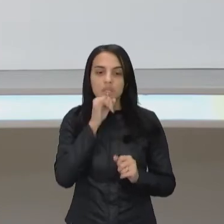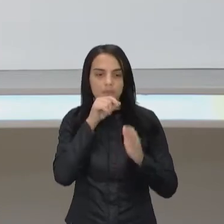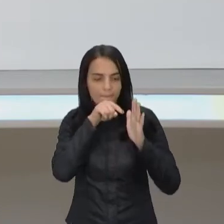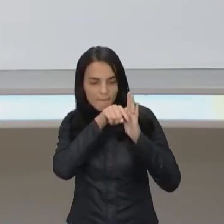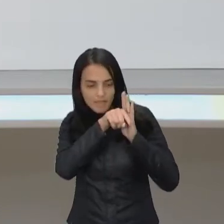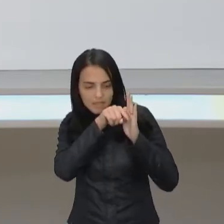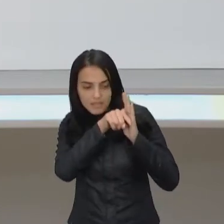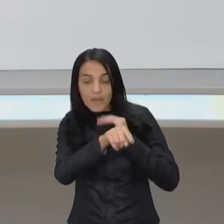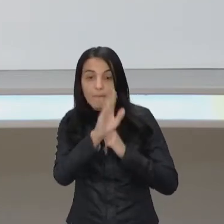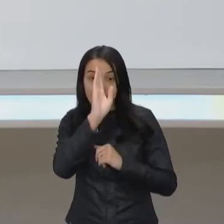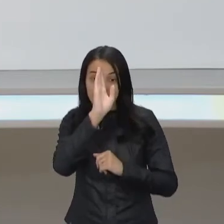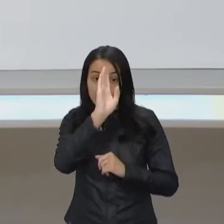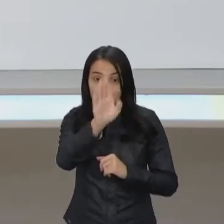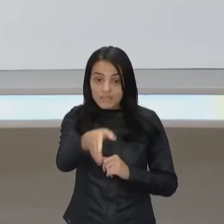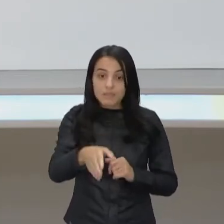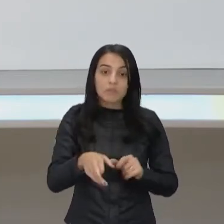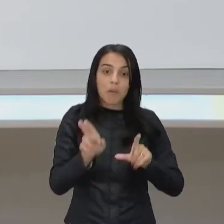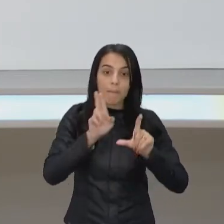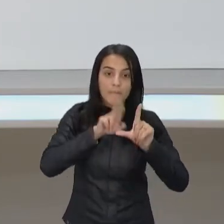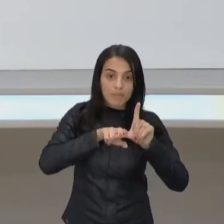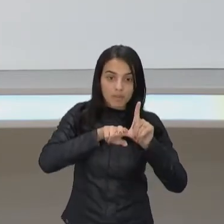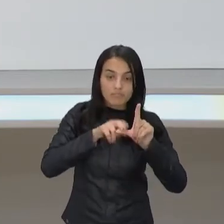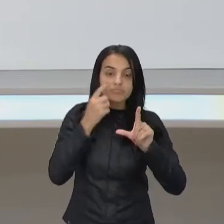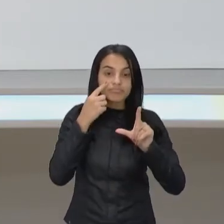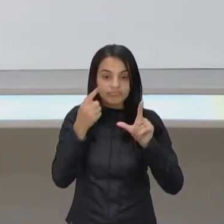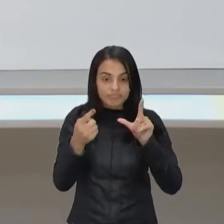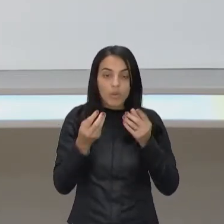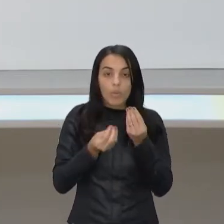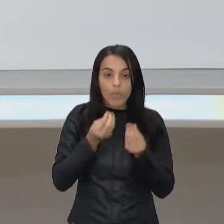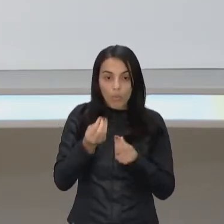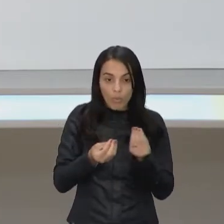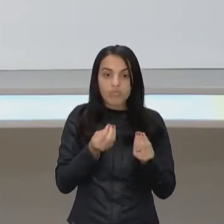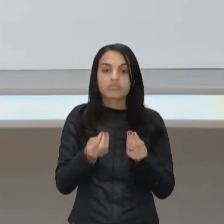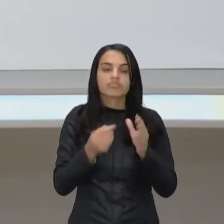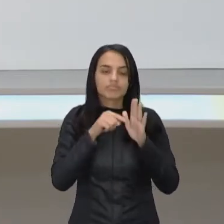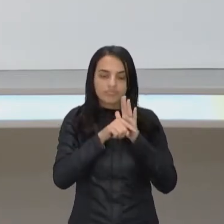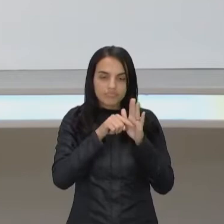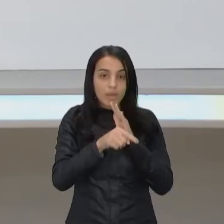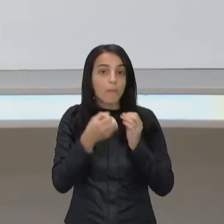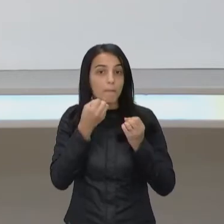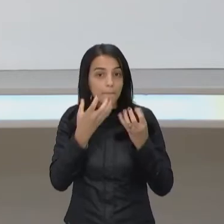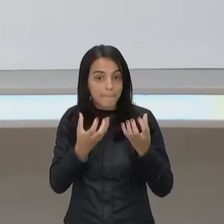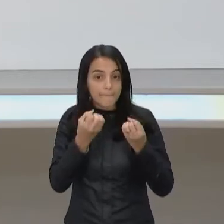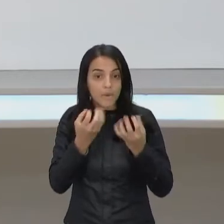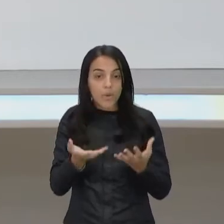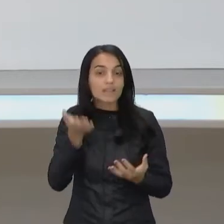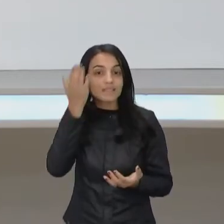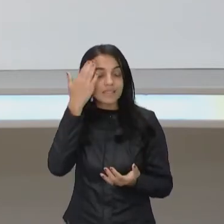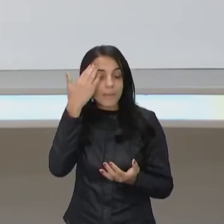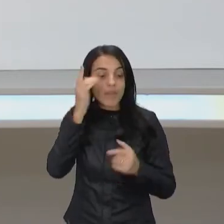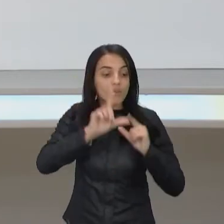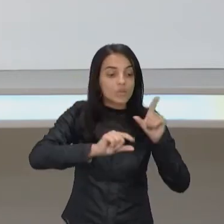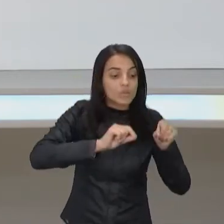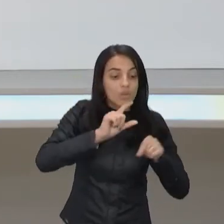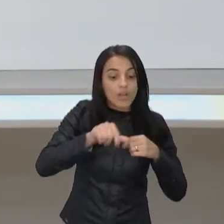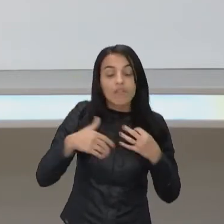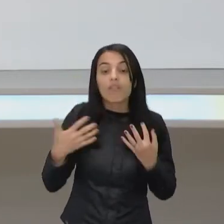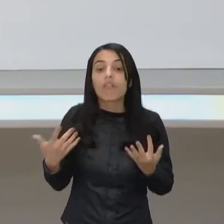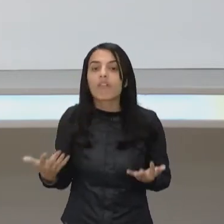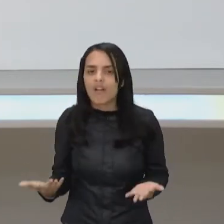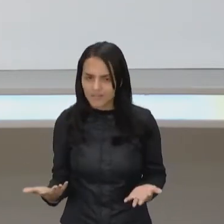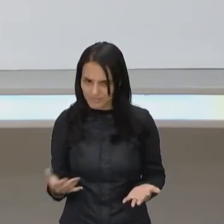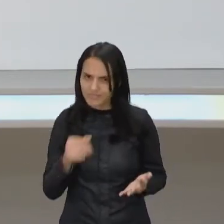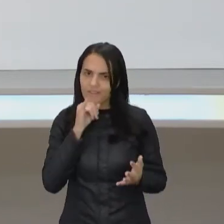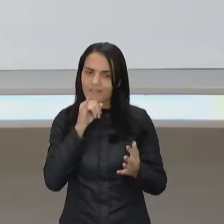pesquisa, principalmente com uma bibliografia, com uma pesquisa bibliográfica de qualidade, sabendo ali selecionar de onde é que a gente